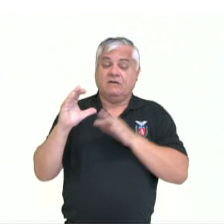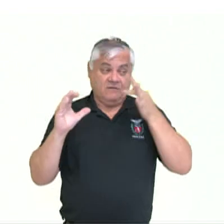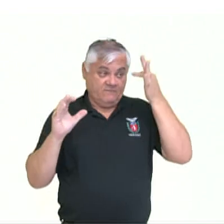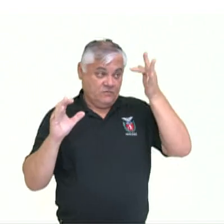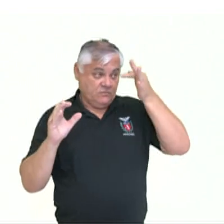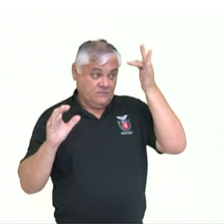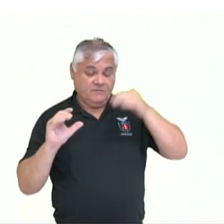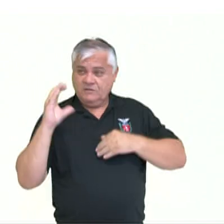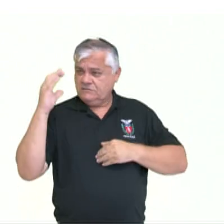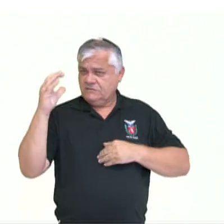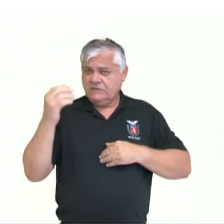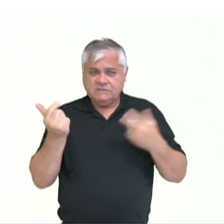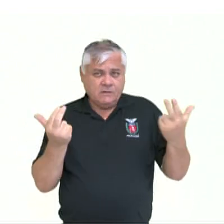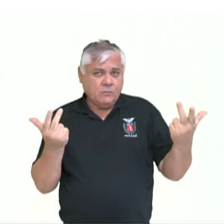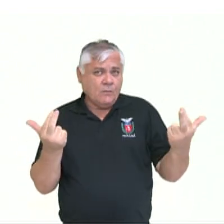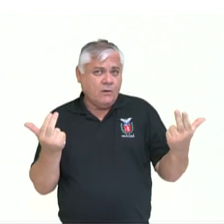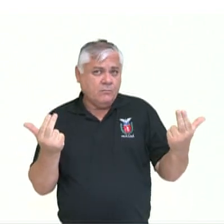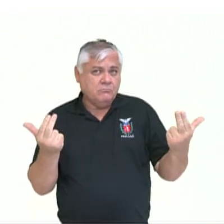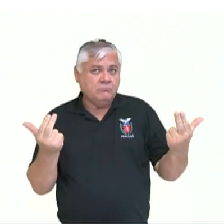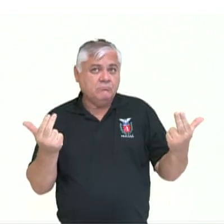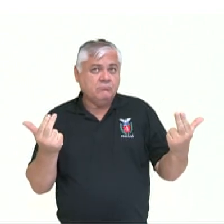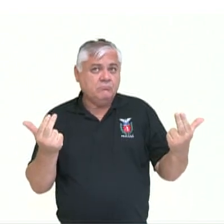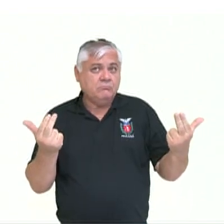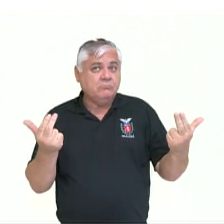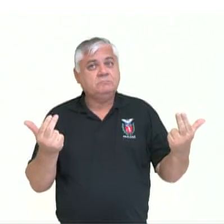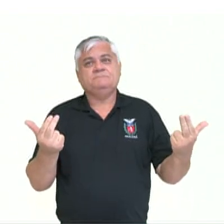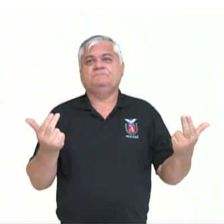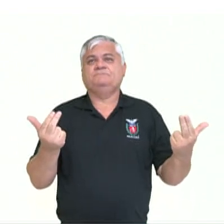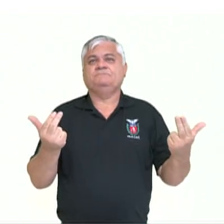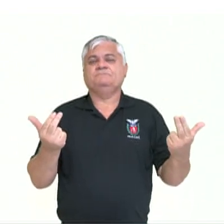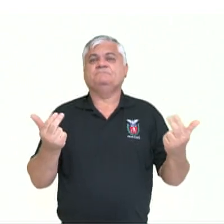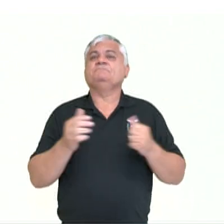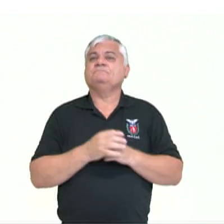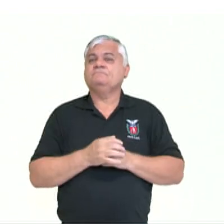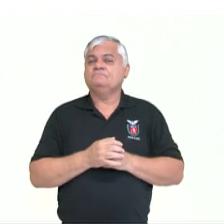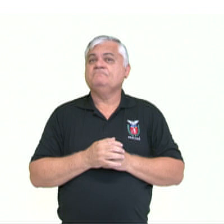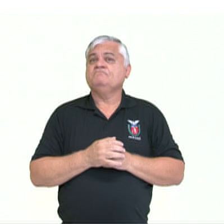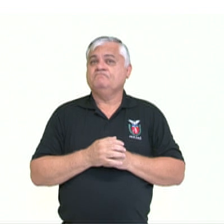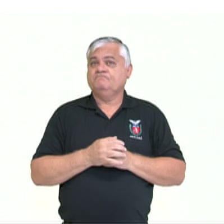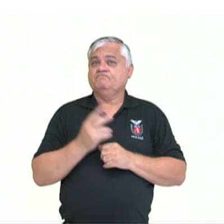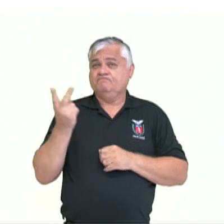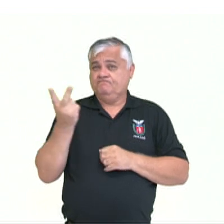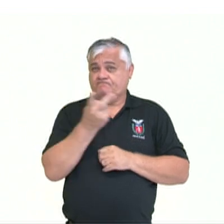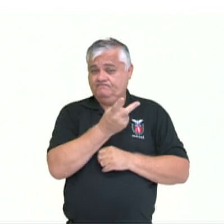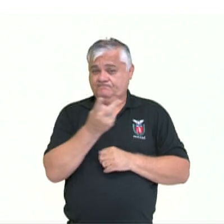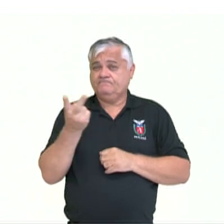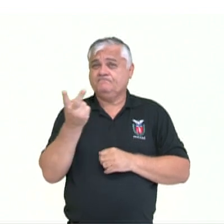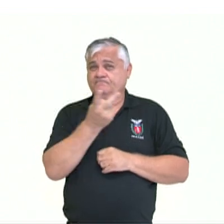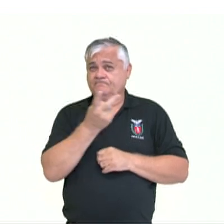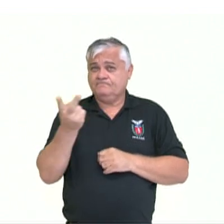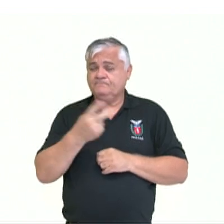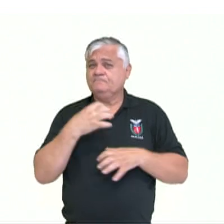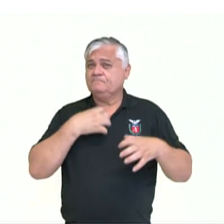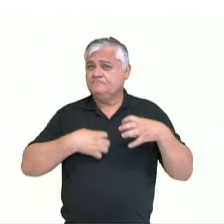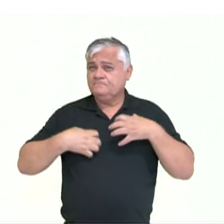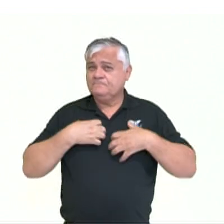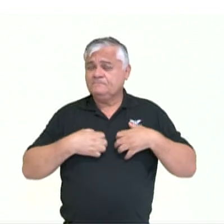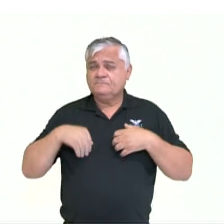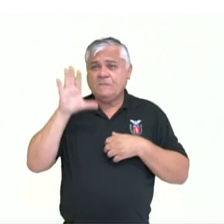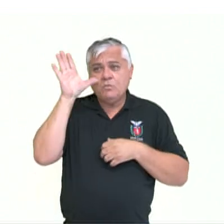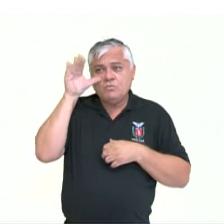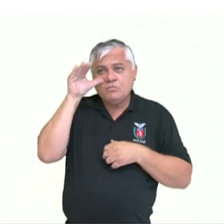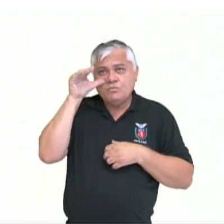e ciência são a mesma coisa? Bom, essas questões aqui mobilizam a nossa